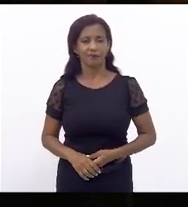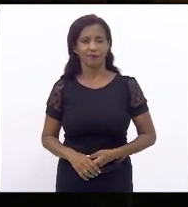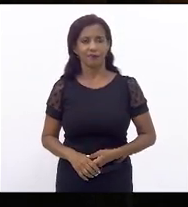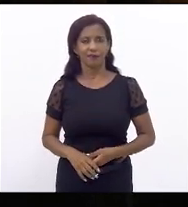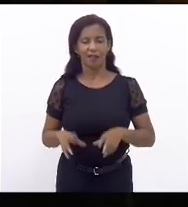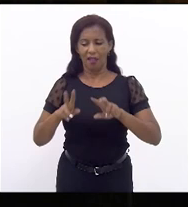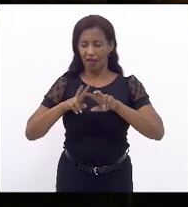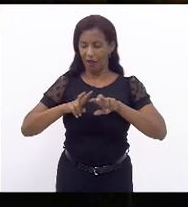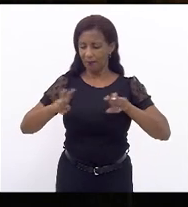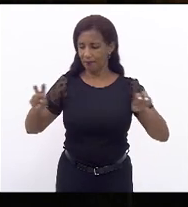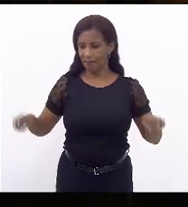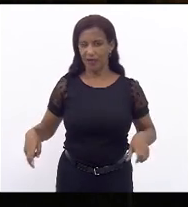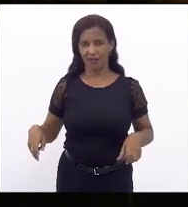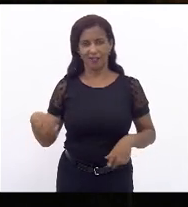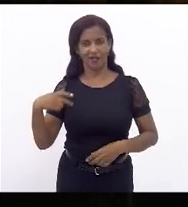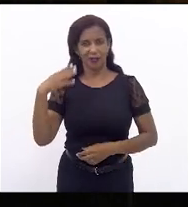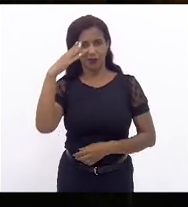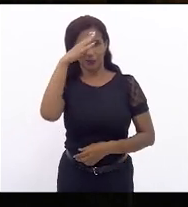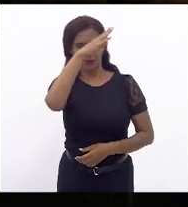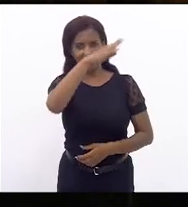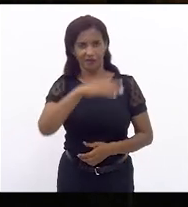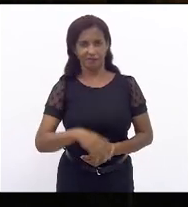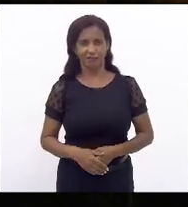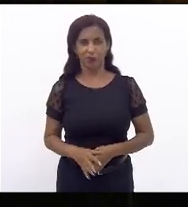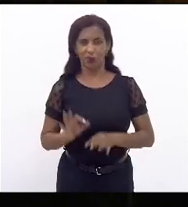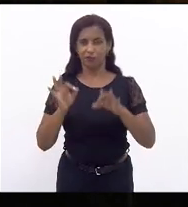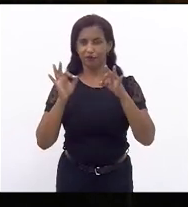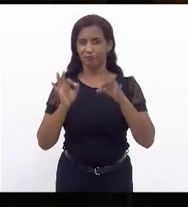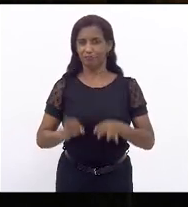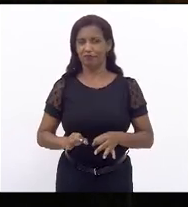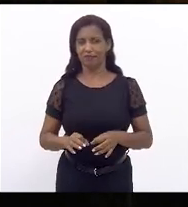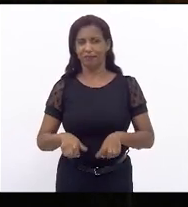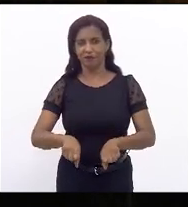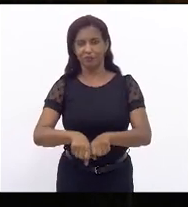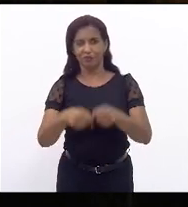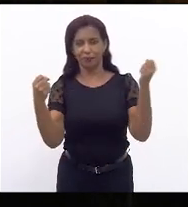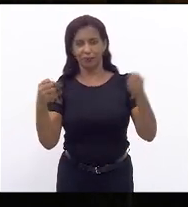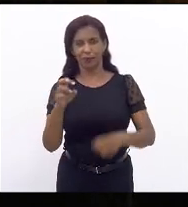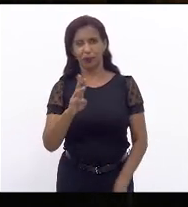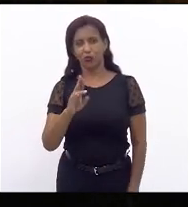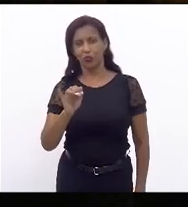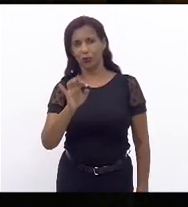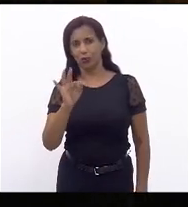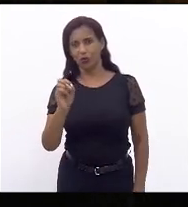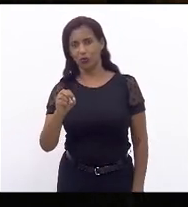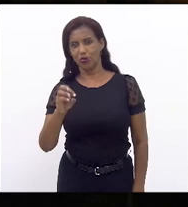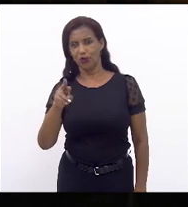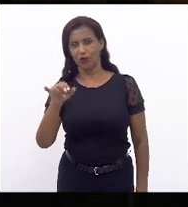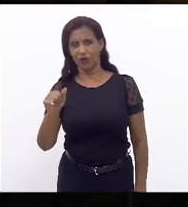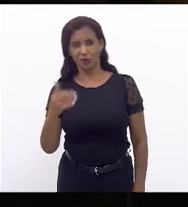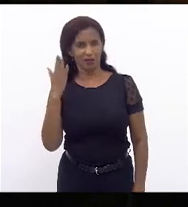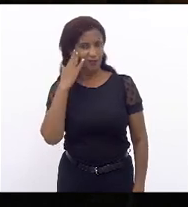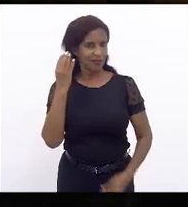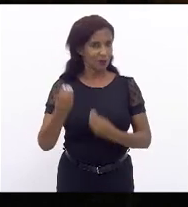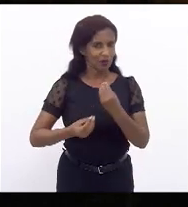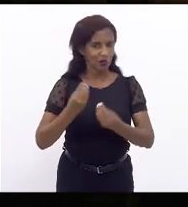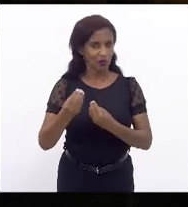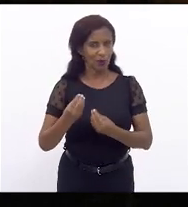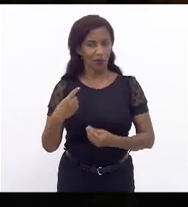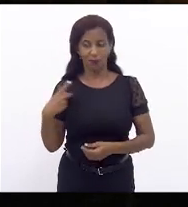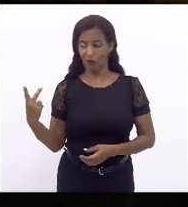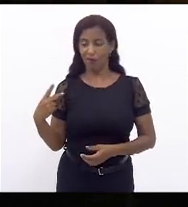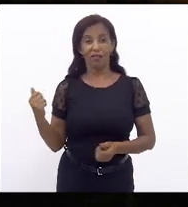bancada bolsonarista, com toda certeza, derrubou Wilson Witzel. Sabe como? Estávamos lá,